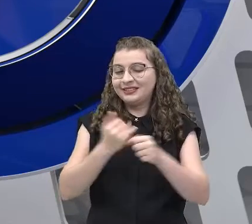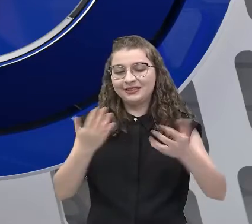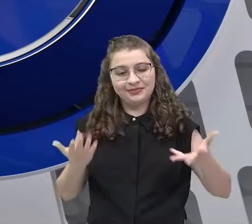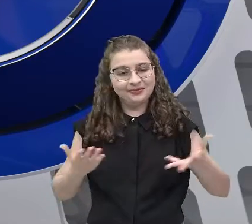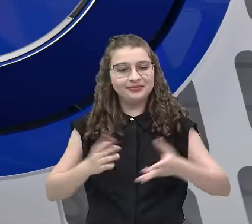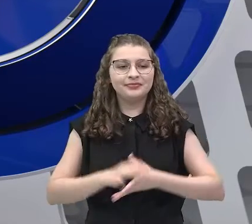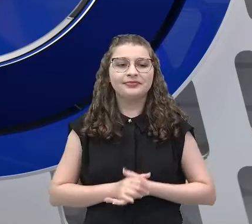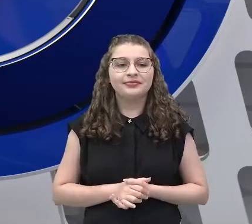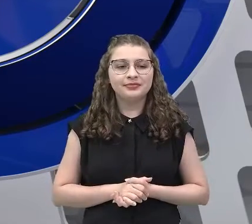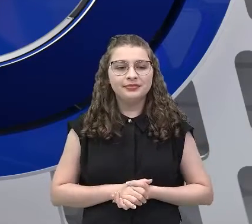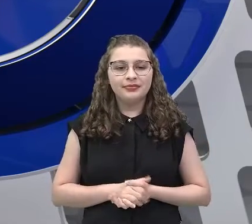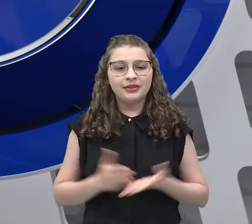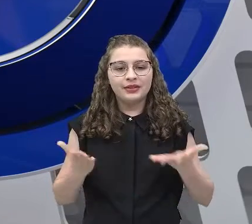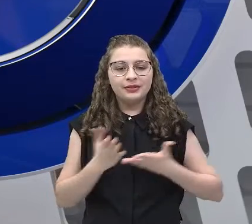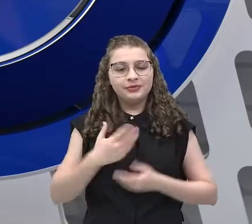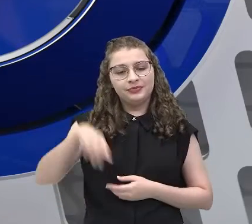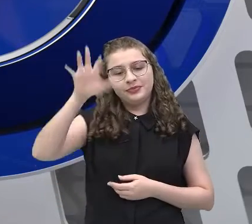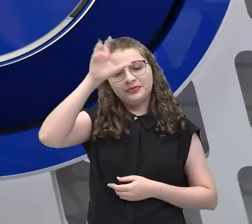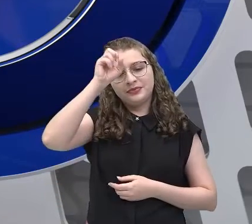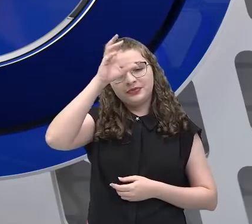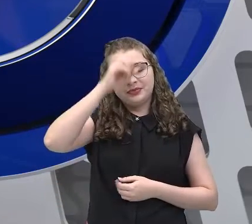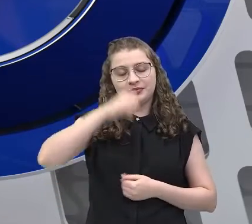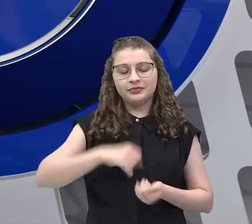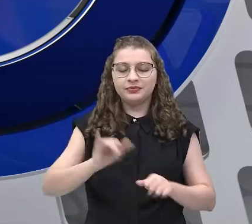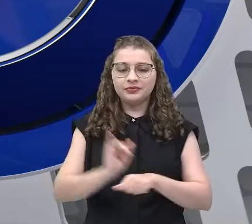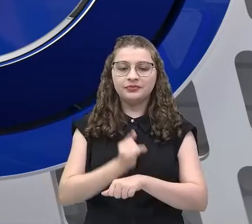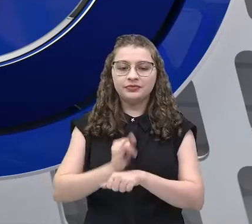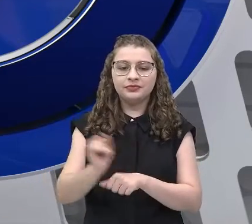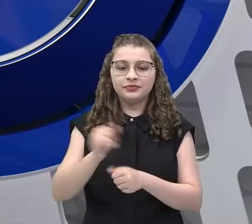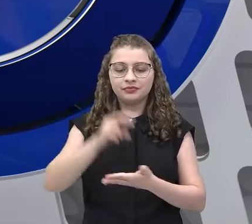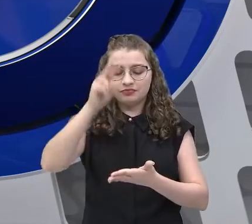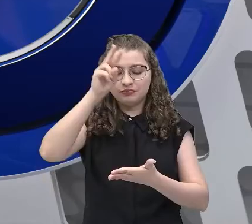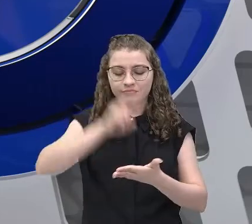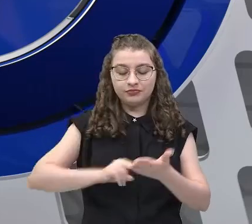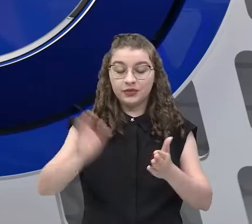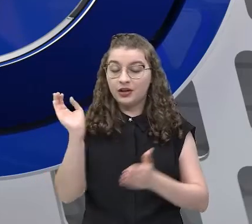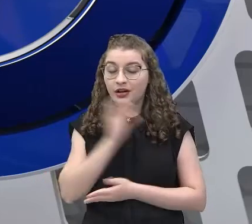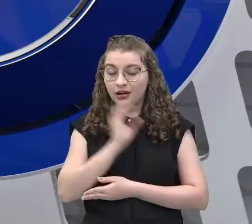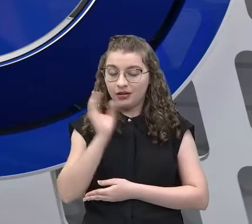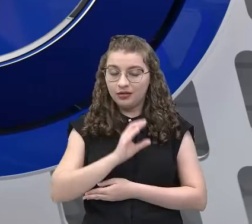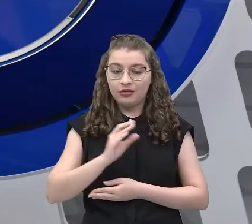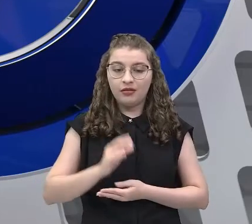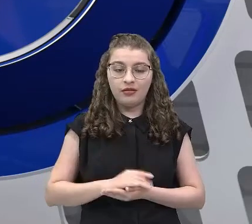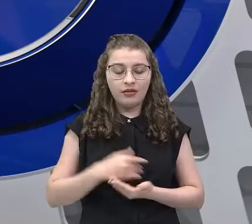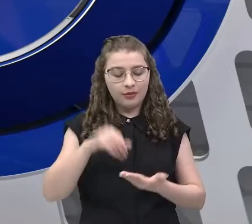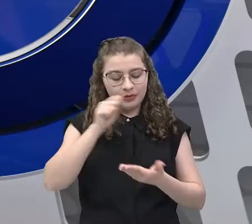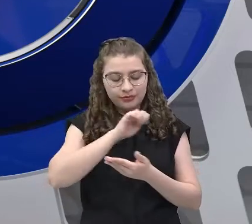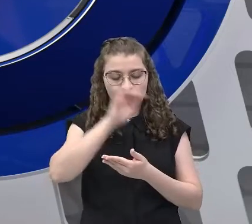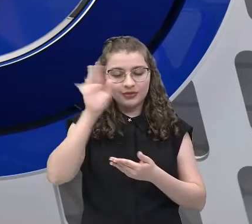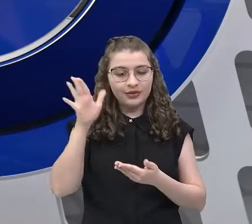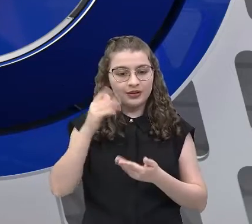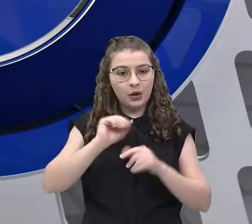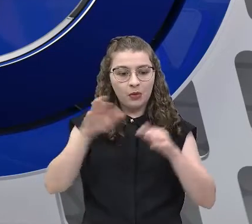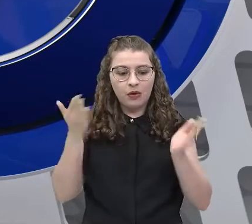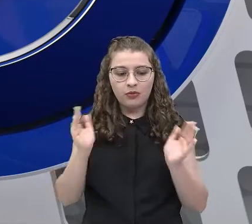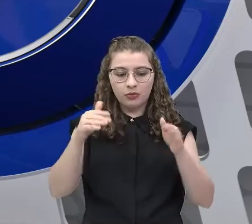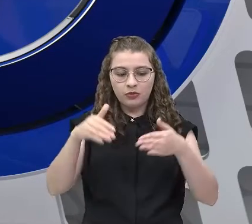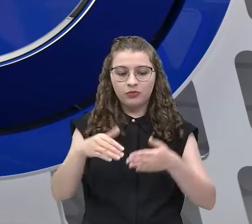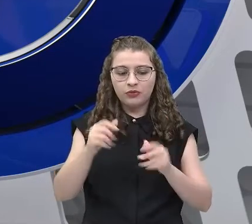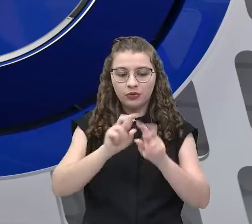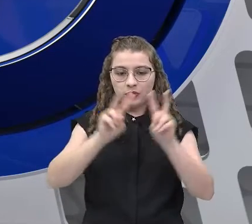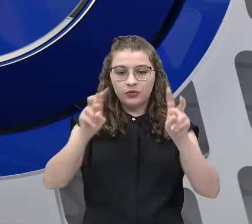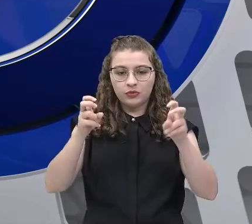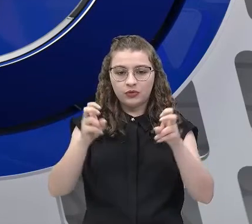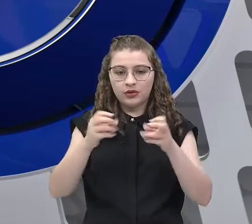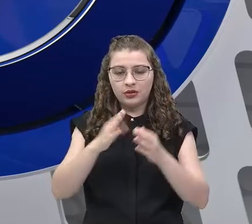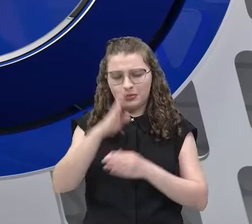Estratégias. Por isso que a gente está estudando essa estratégia de leitura, para que vocês possam fazer uma leitura dinâmica e entender a ideia principal daquele texto. Então,